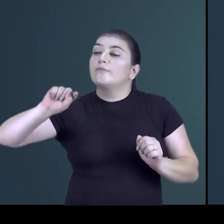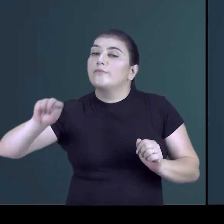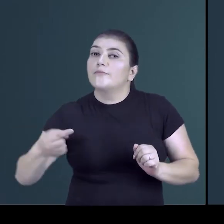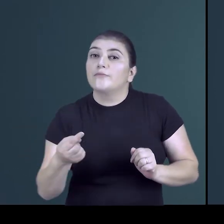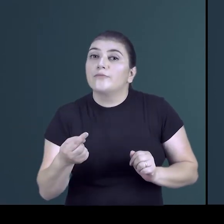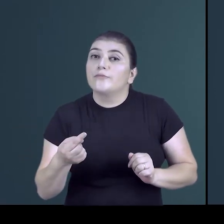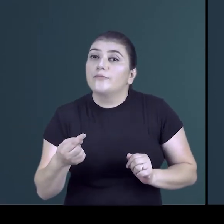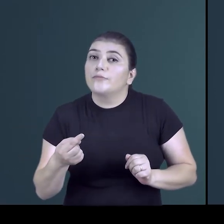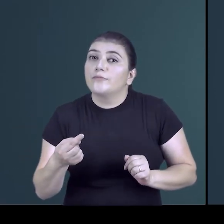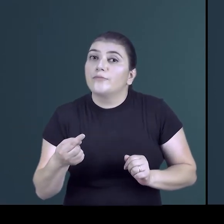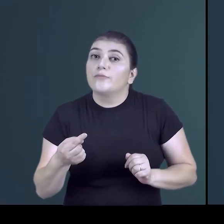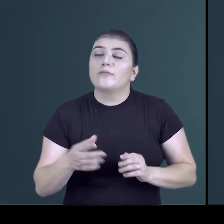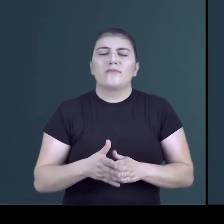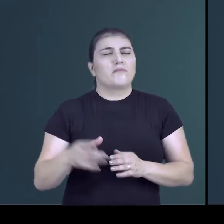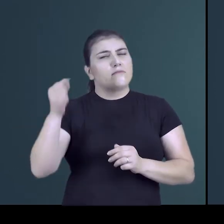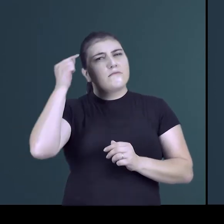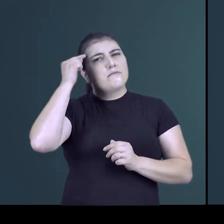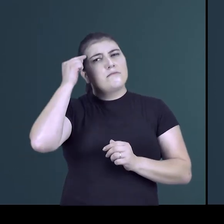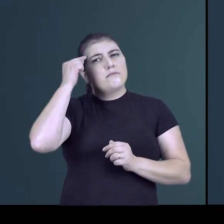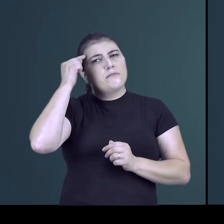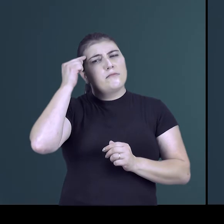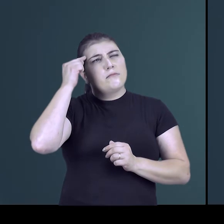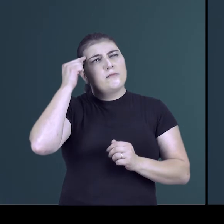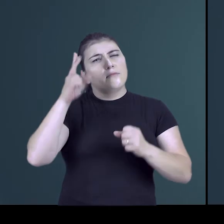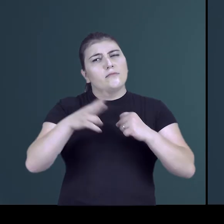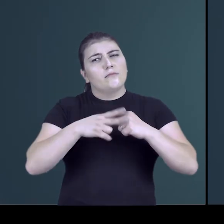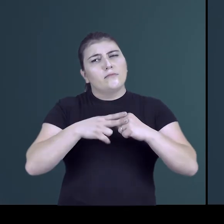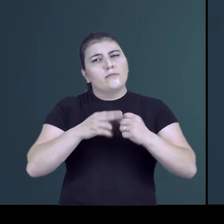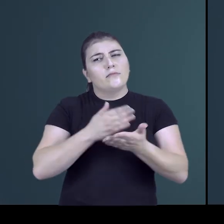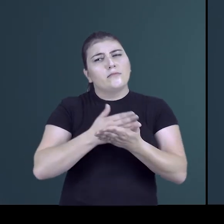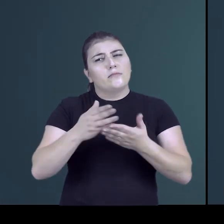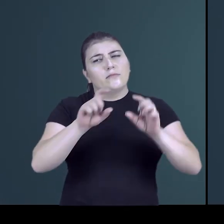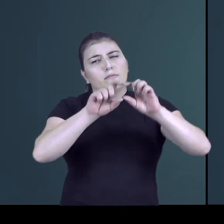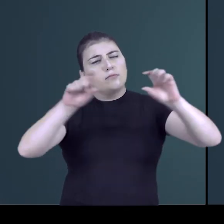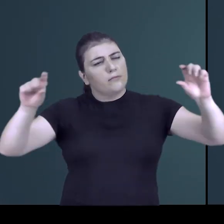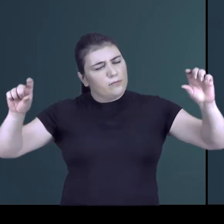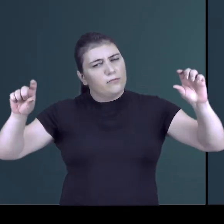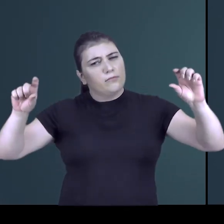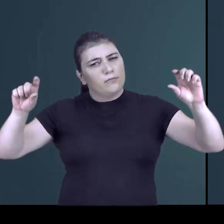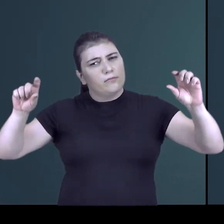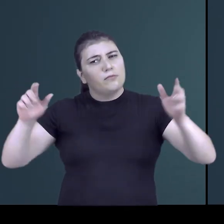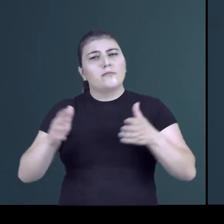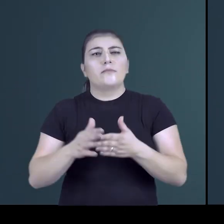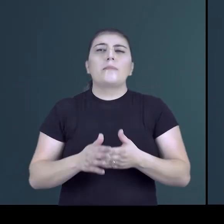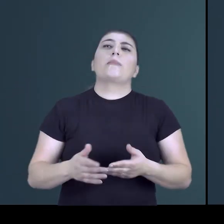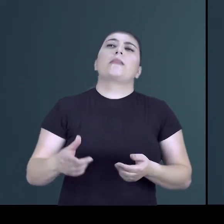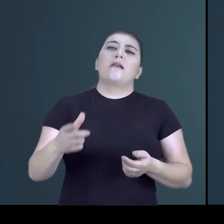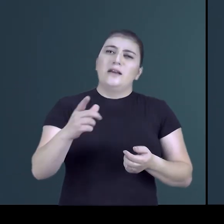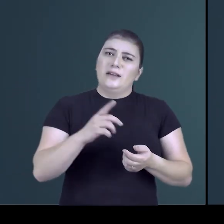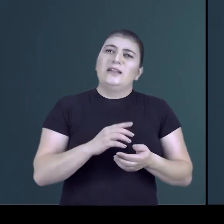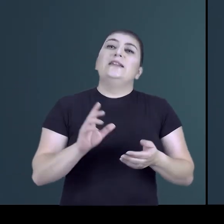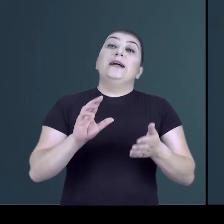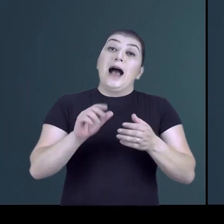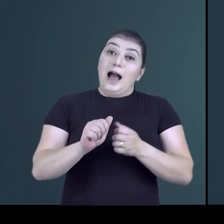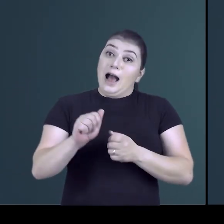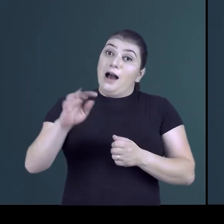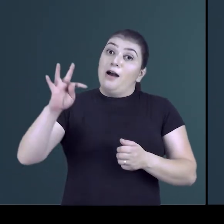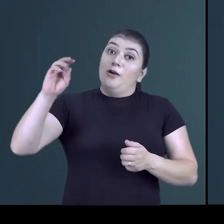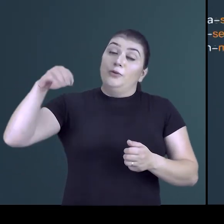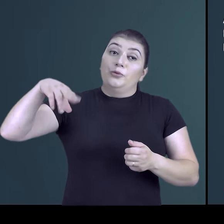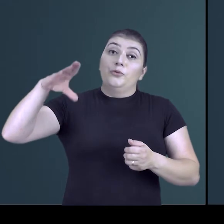vírgula. Quando pensamos já nos verbos iniciando os períodos, o pronome átono sempre